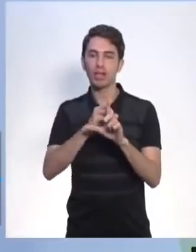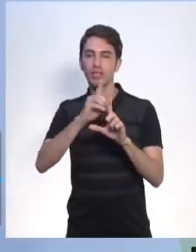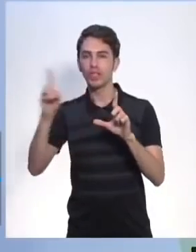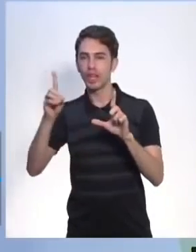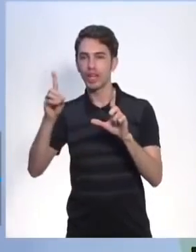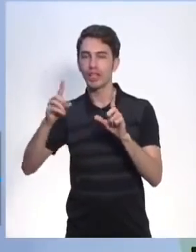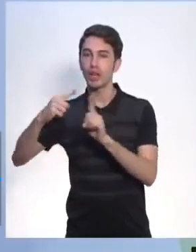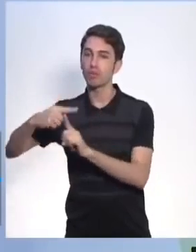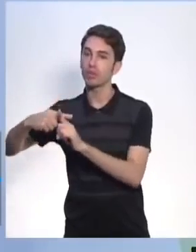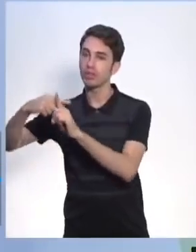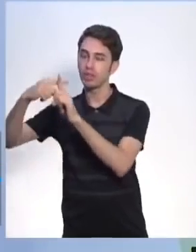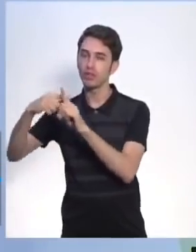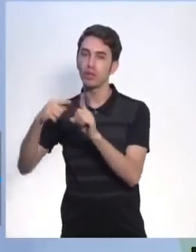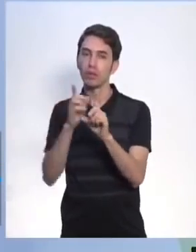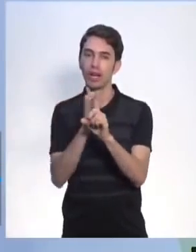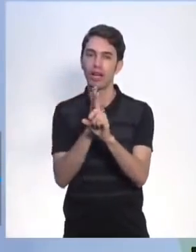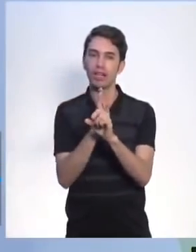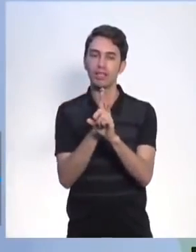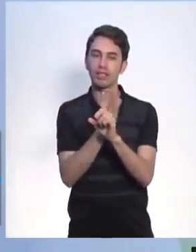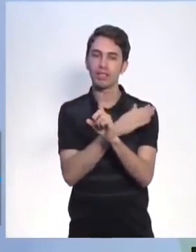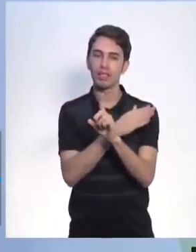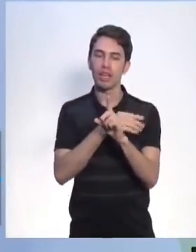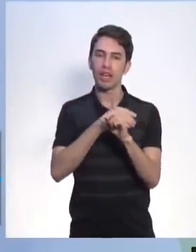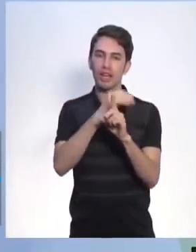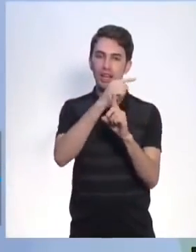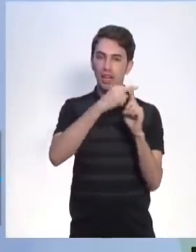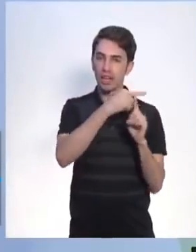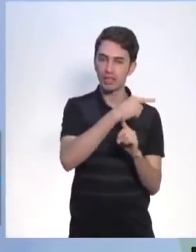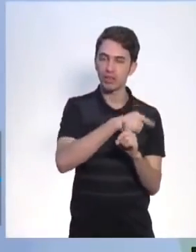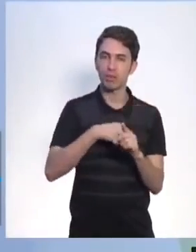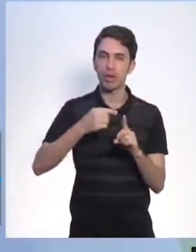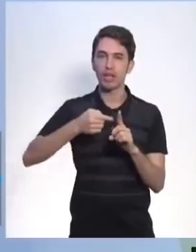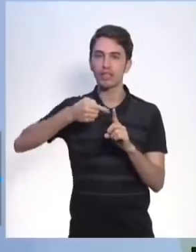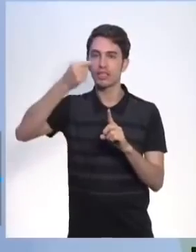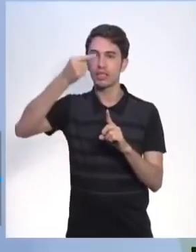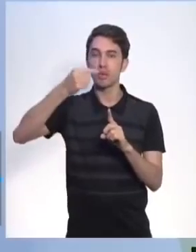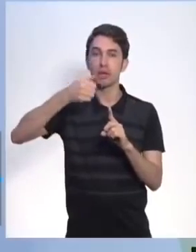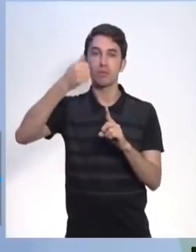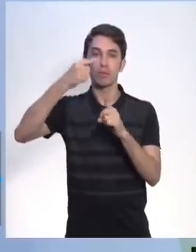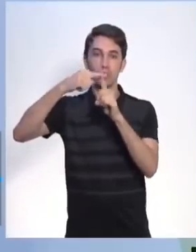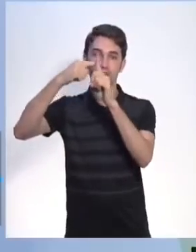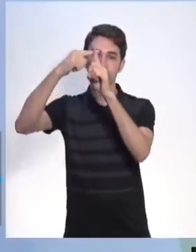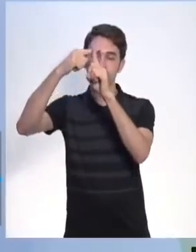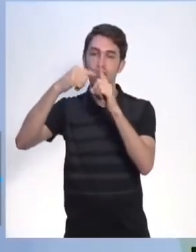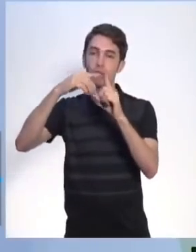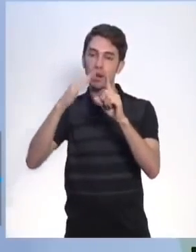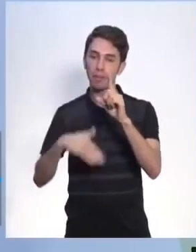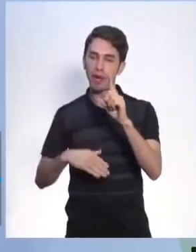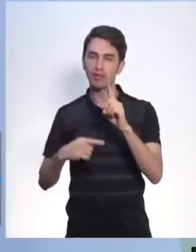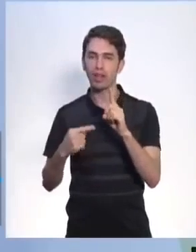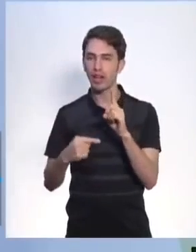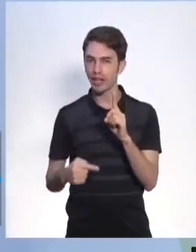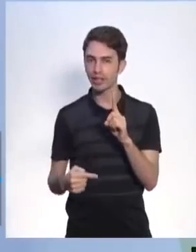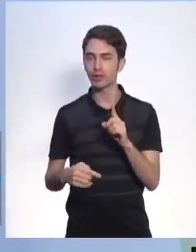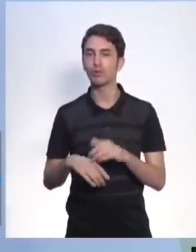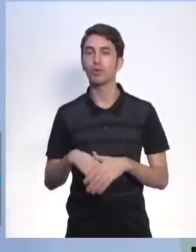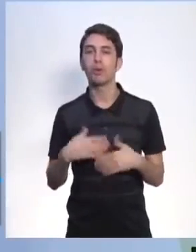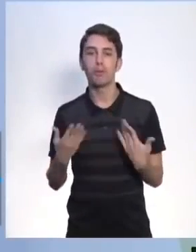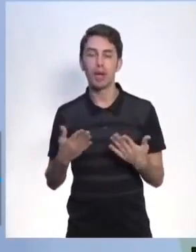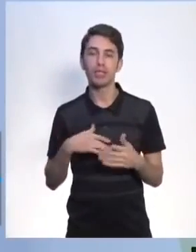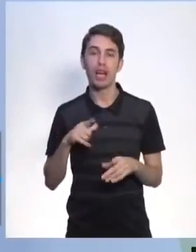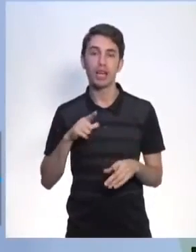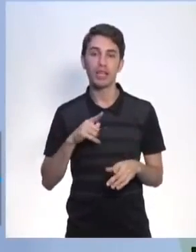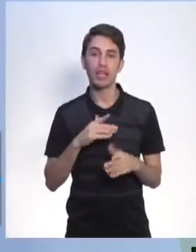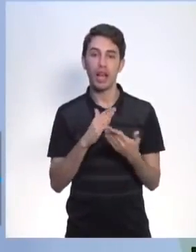para a esquerda é negativo, para cima é positivo, para baixo é negativo, né? Essas relações que nós vimos, mas algumas retas